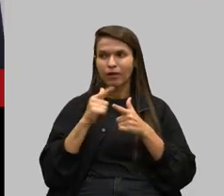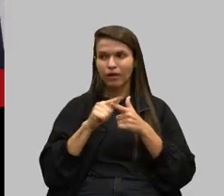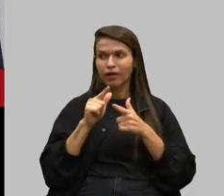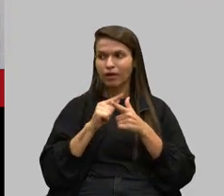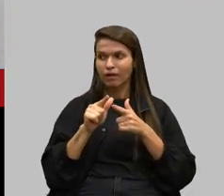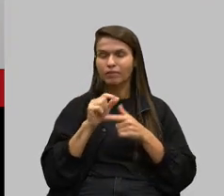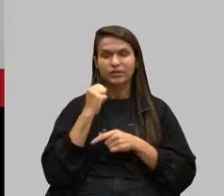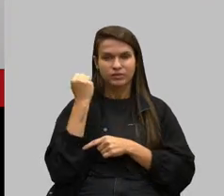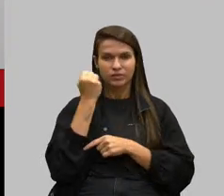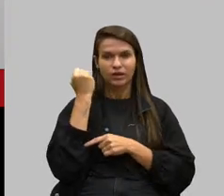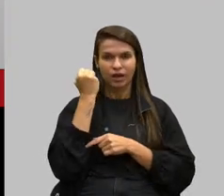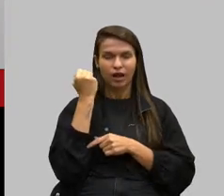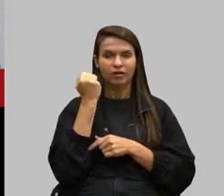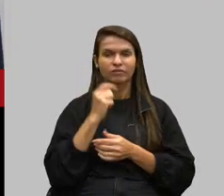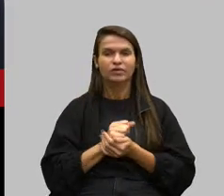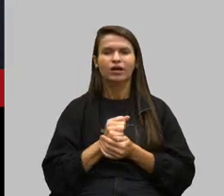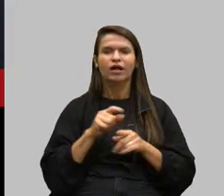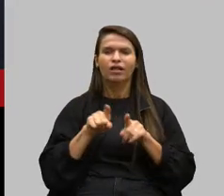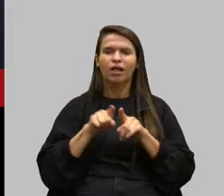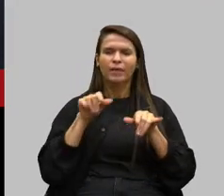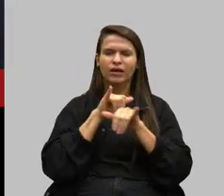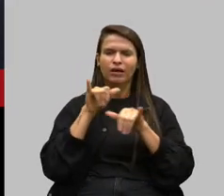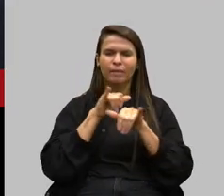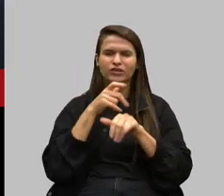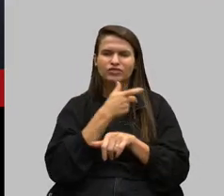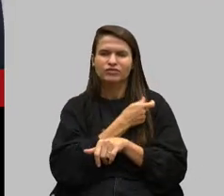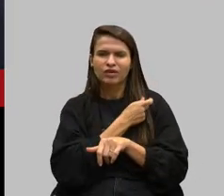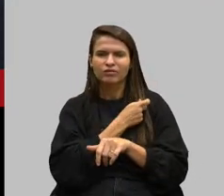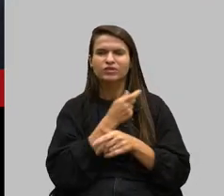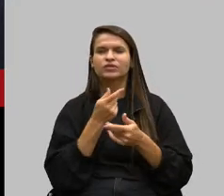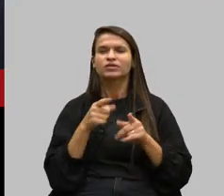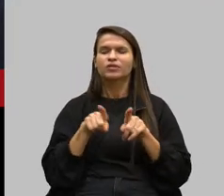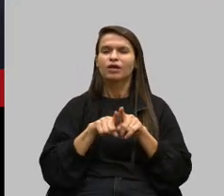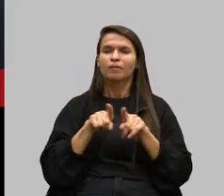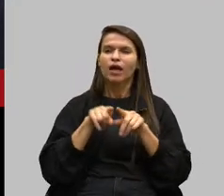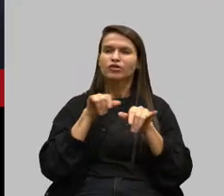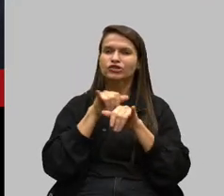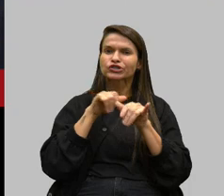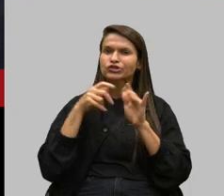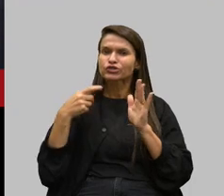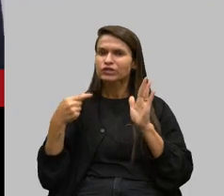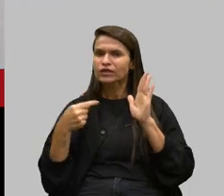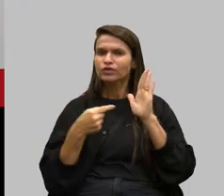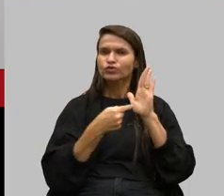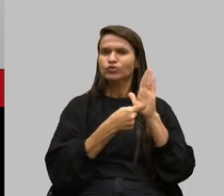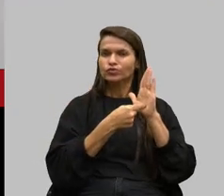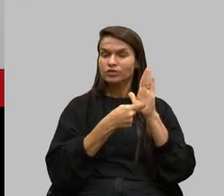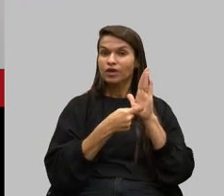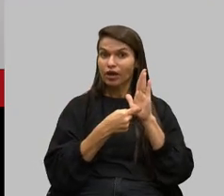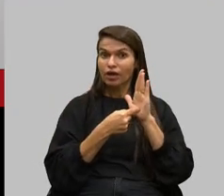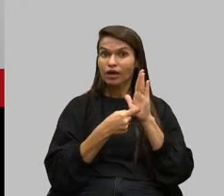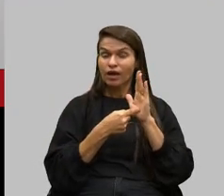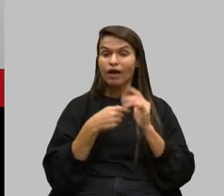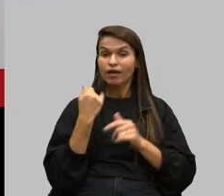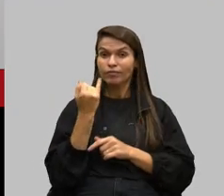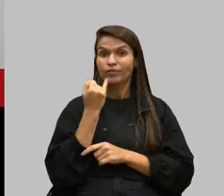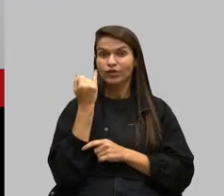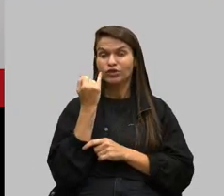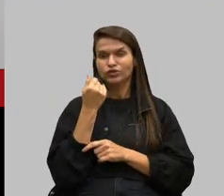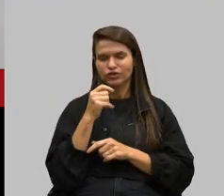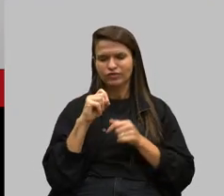maiores campanha de multivacinação do dis denúncia É incrível como quando a gente faz